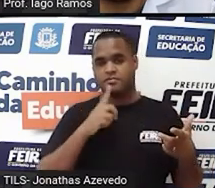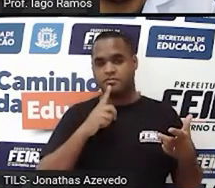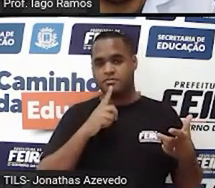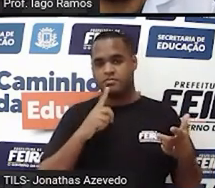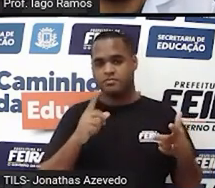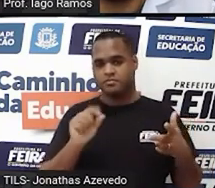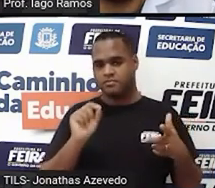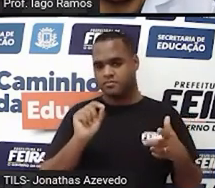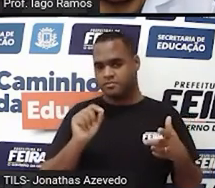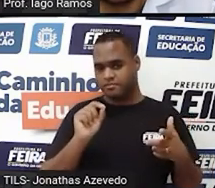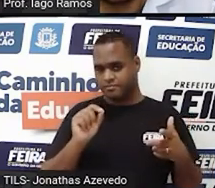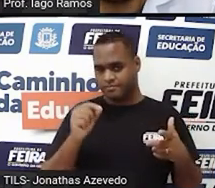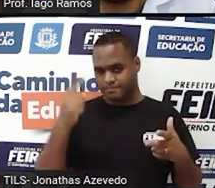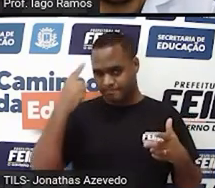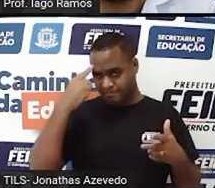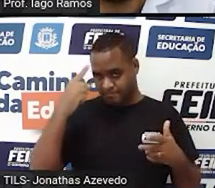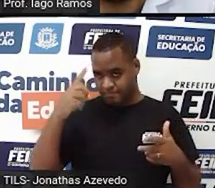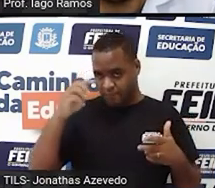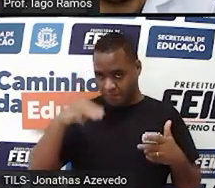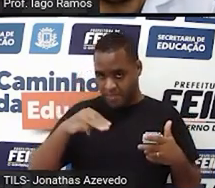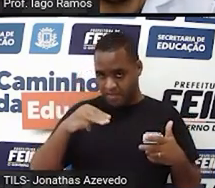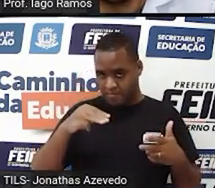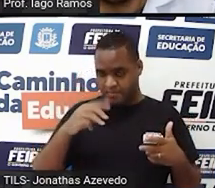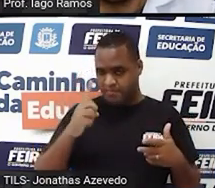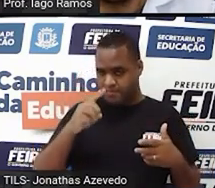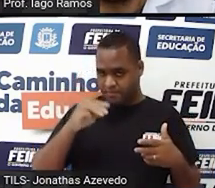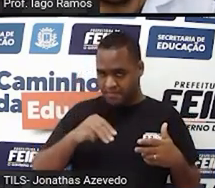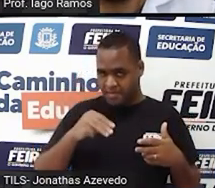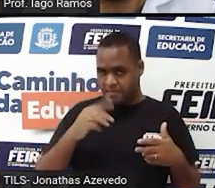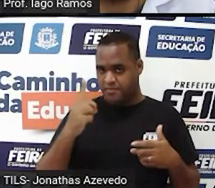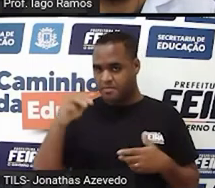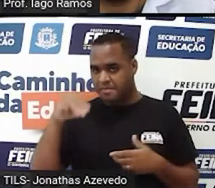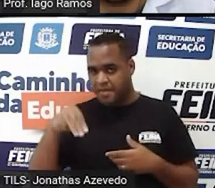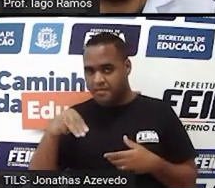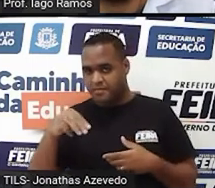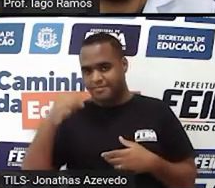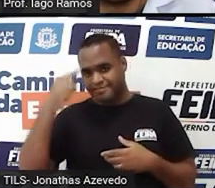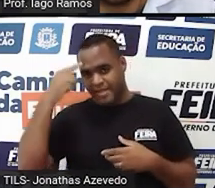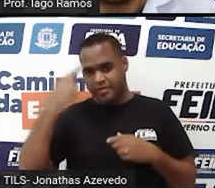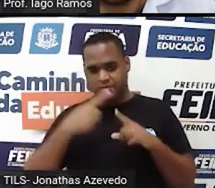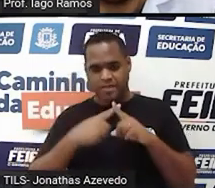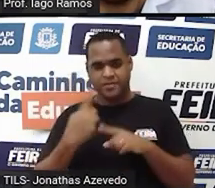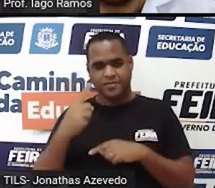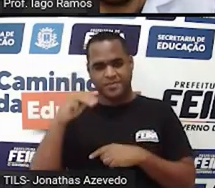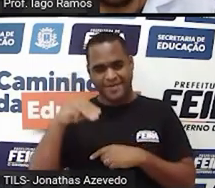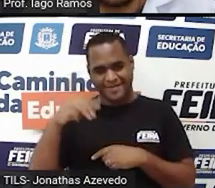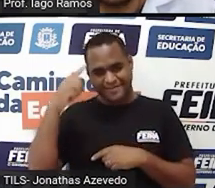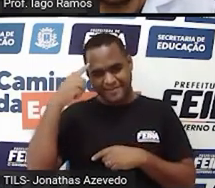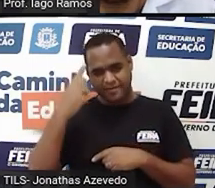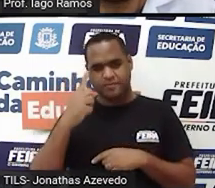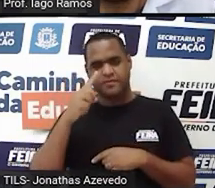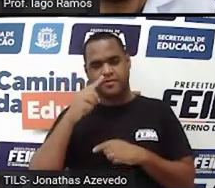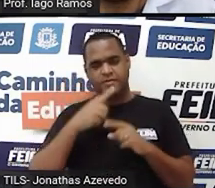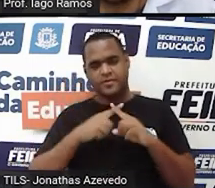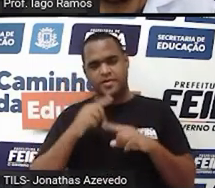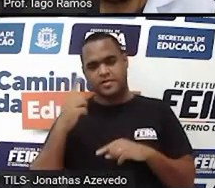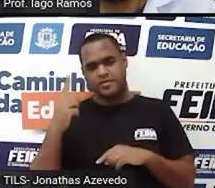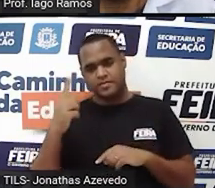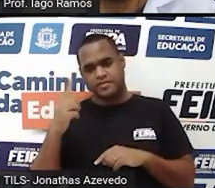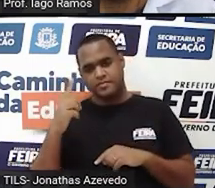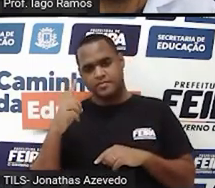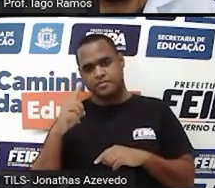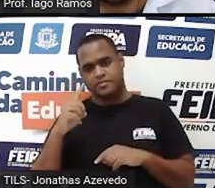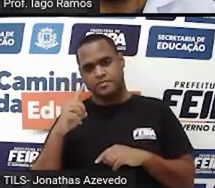um metro de largura ó um metro de comprimento 1 metro de largura um vezes um